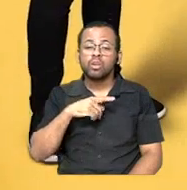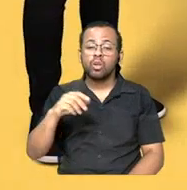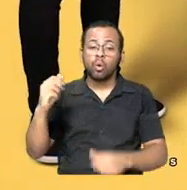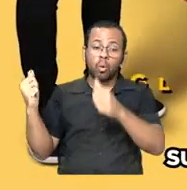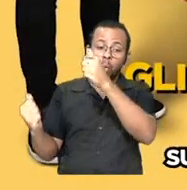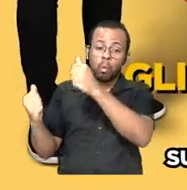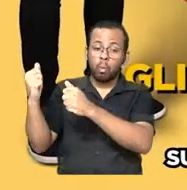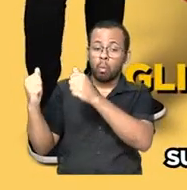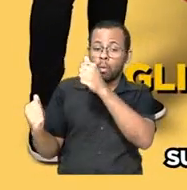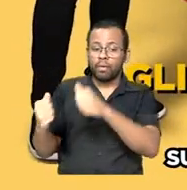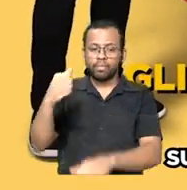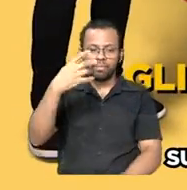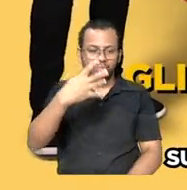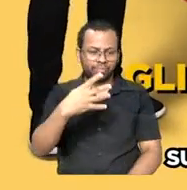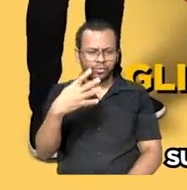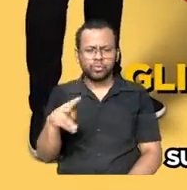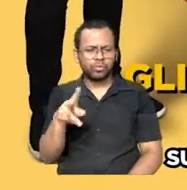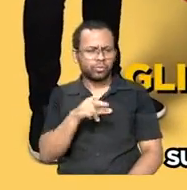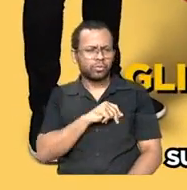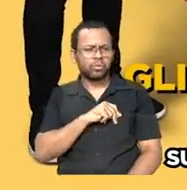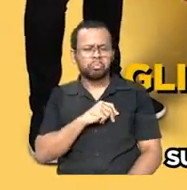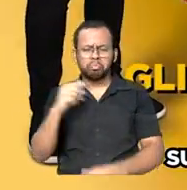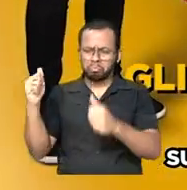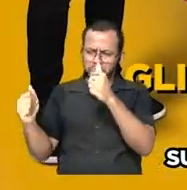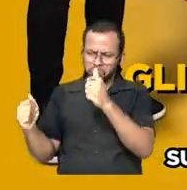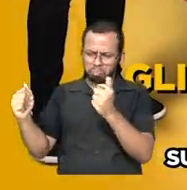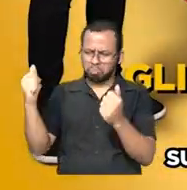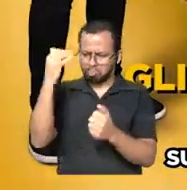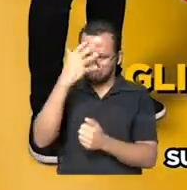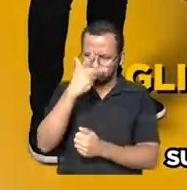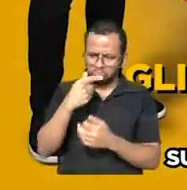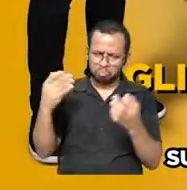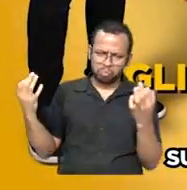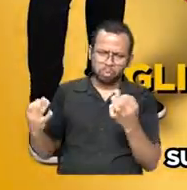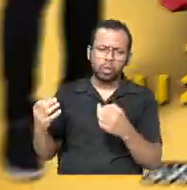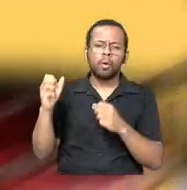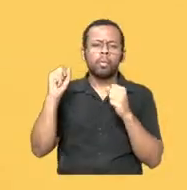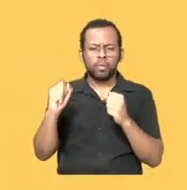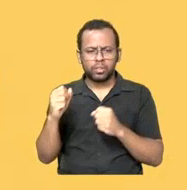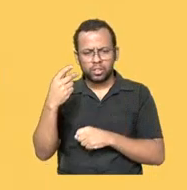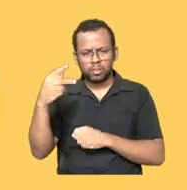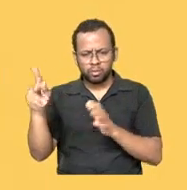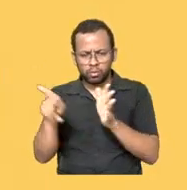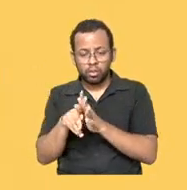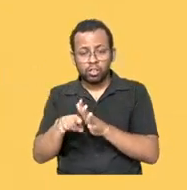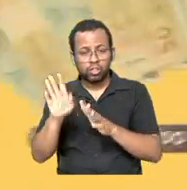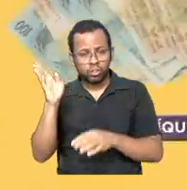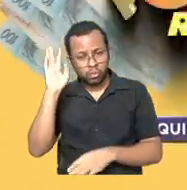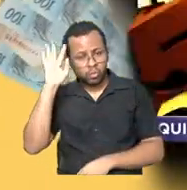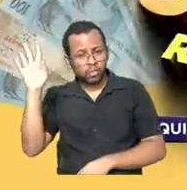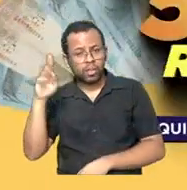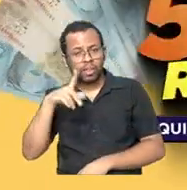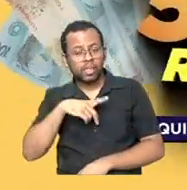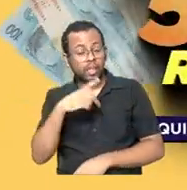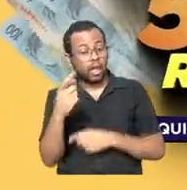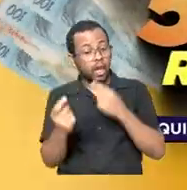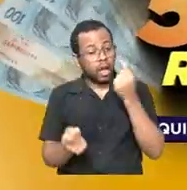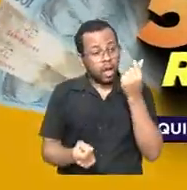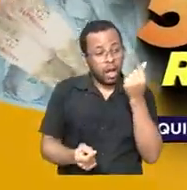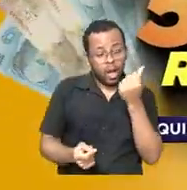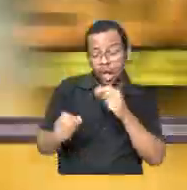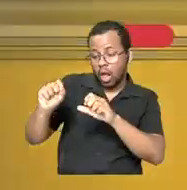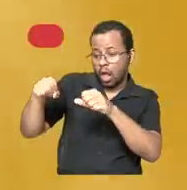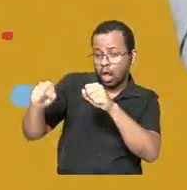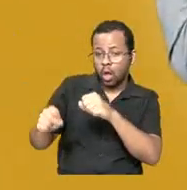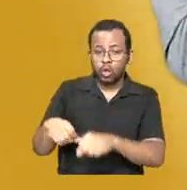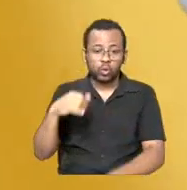Corolla Zero no quarto prémio dos sonhos pode ser seu Já pensou ah e claro que tem muito dindin moto